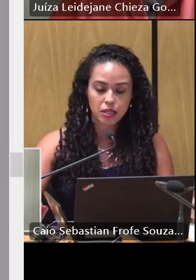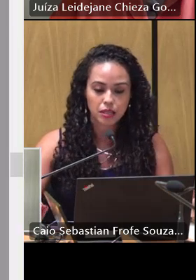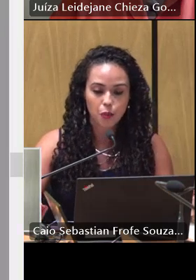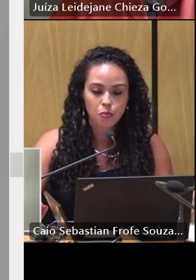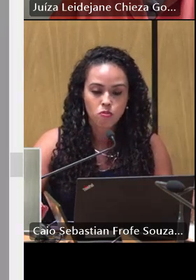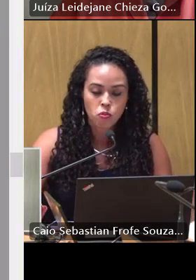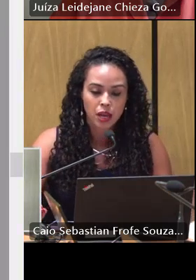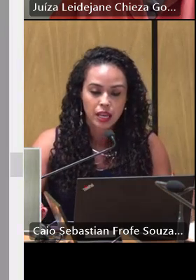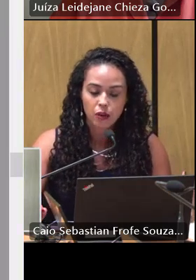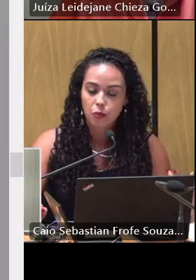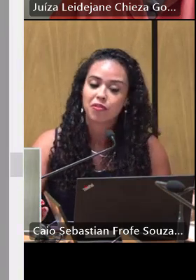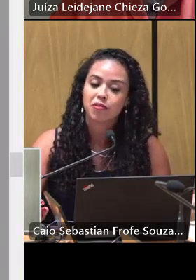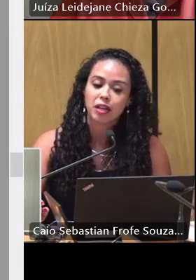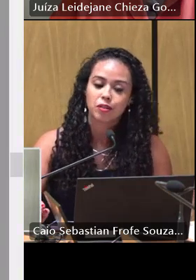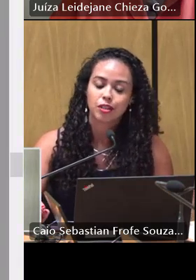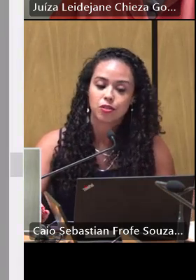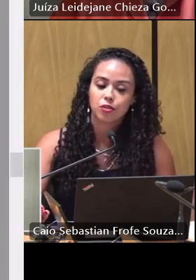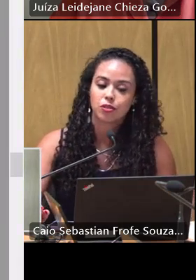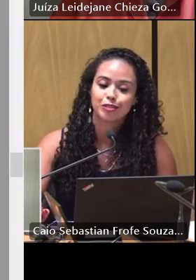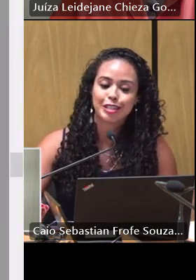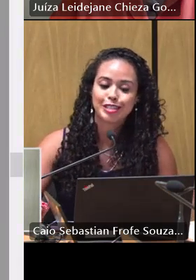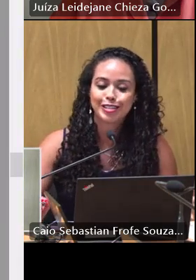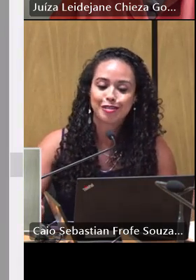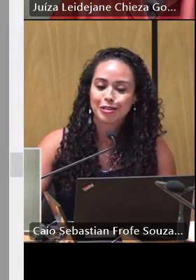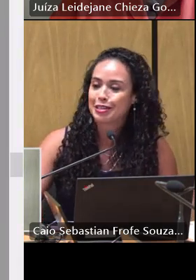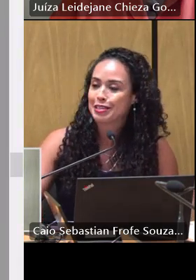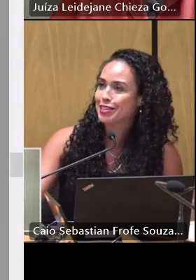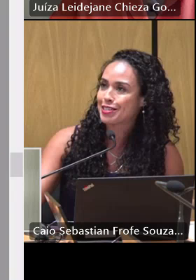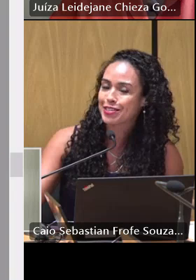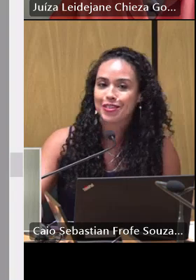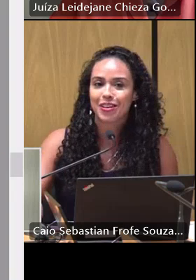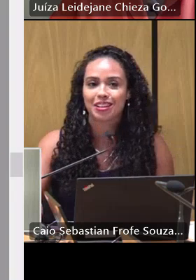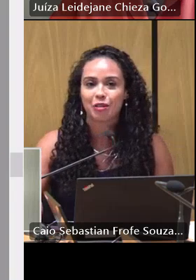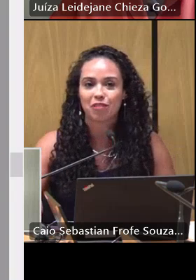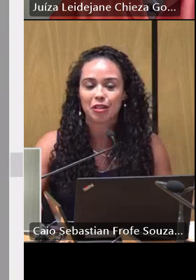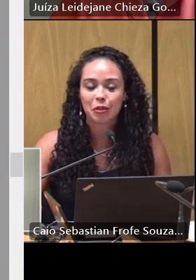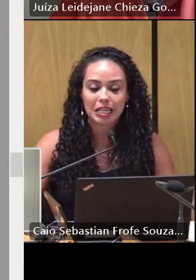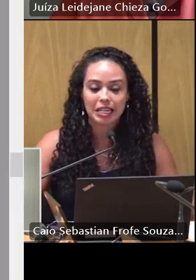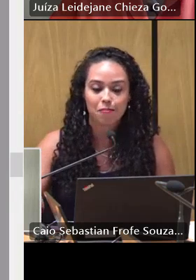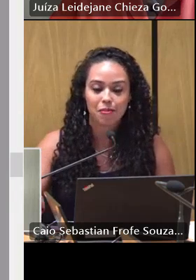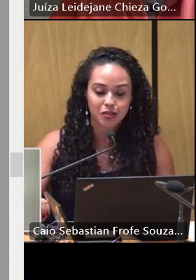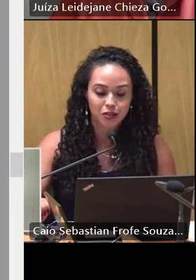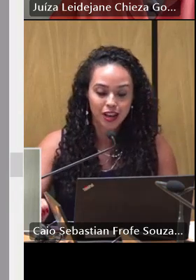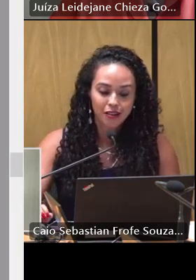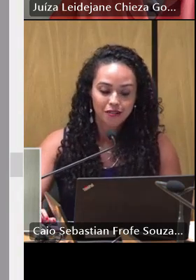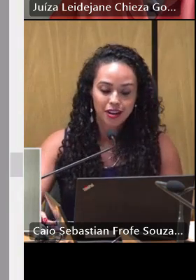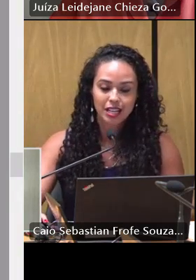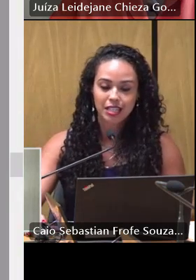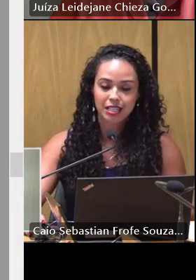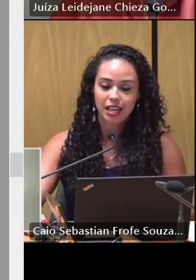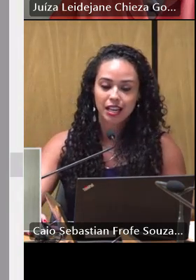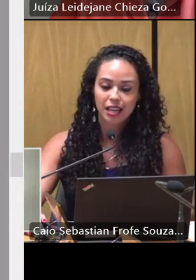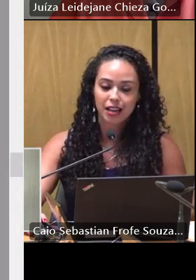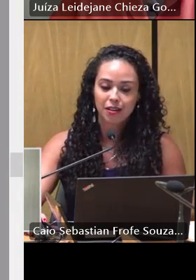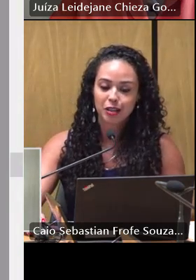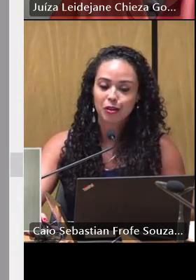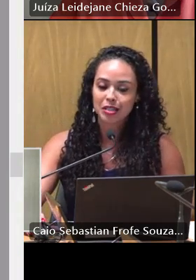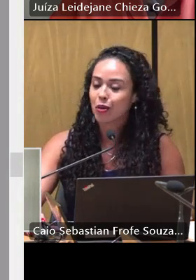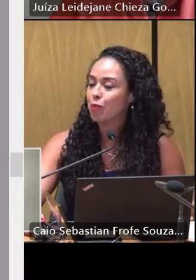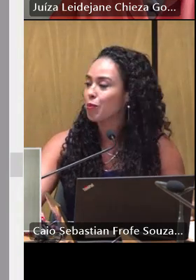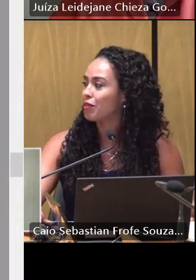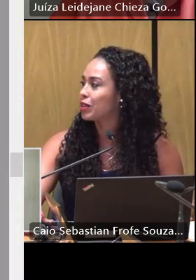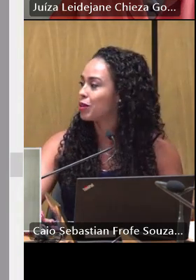abolição e o Prefeito que a gente sei se vocês lembram das aulinhas de história né o prefeito Pereira Passos vai ser vai ser